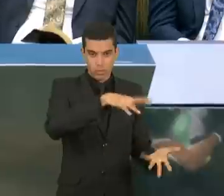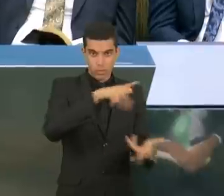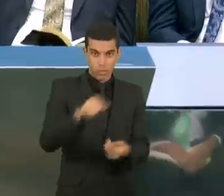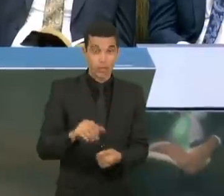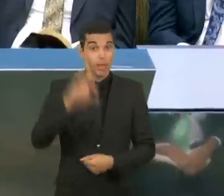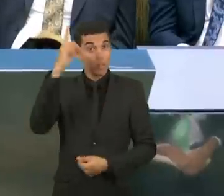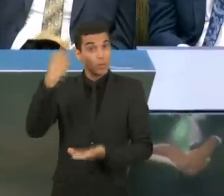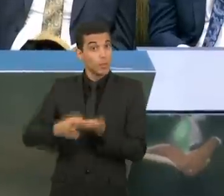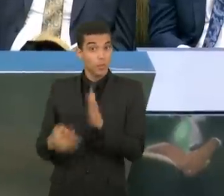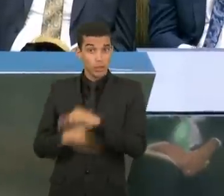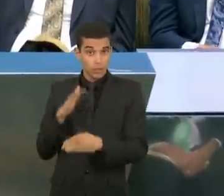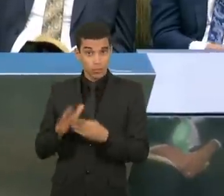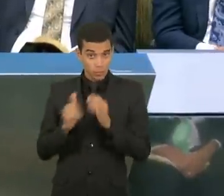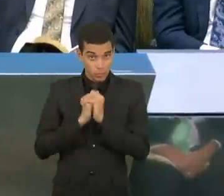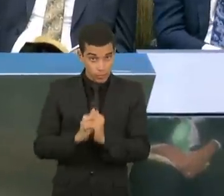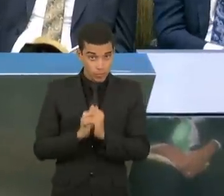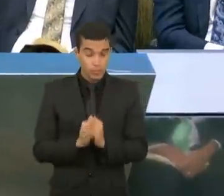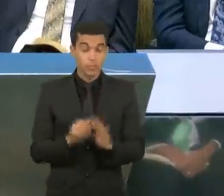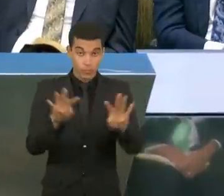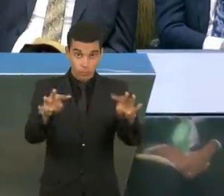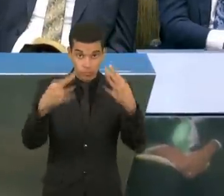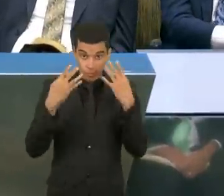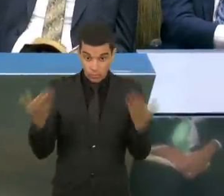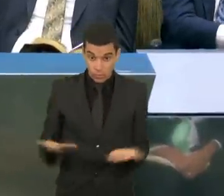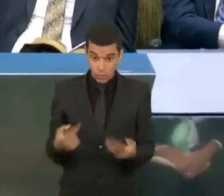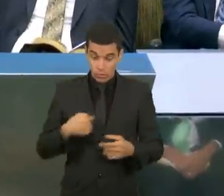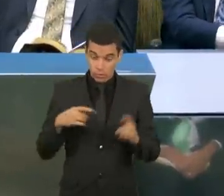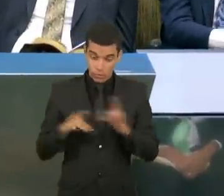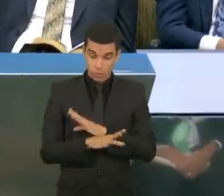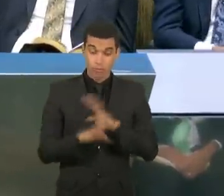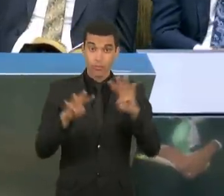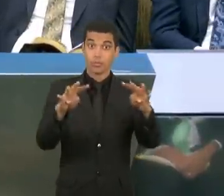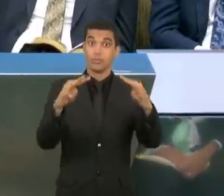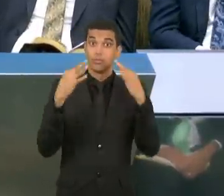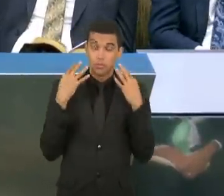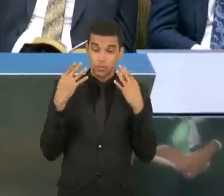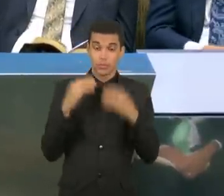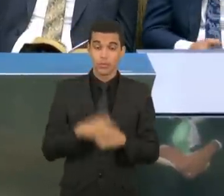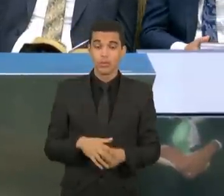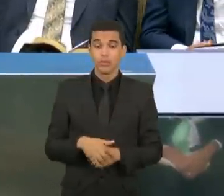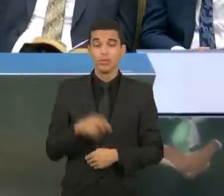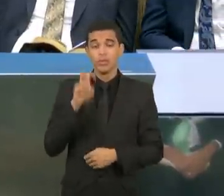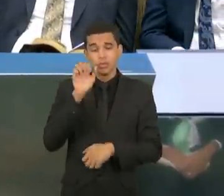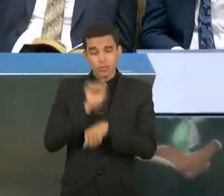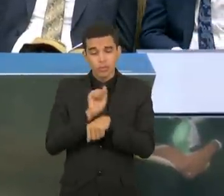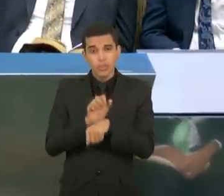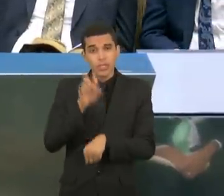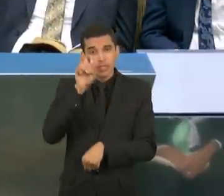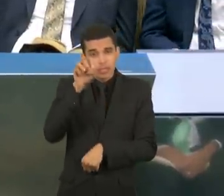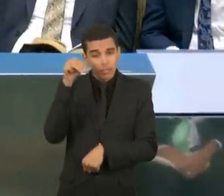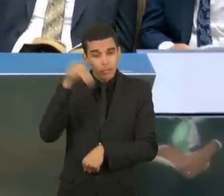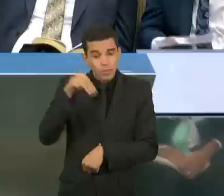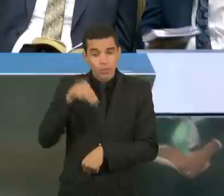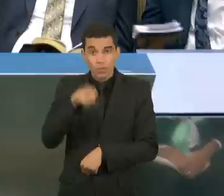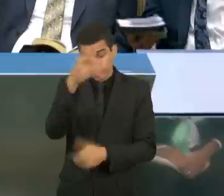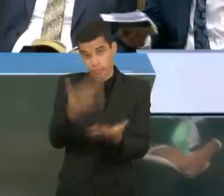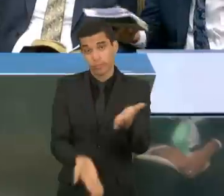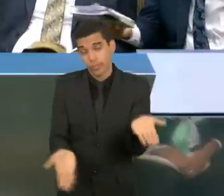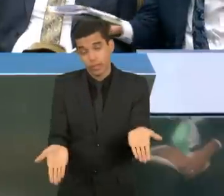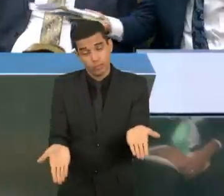Presta atenção agora. Vou terminar agora. Presta atenção. Se você não puder esperar 5 minutos. Você vai